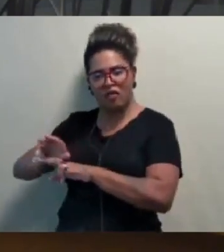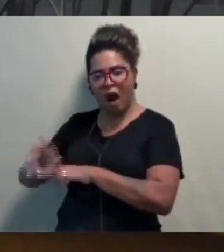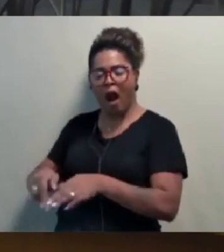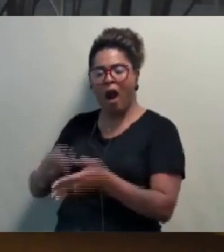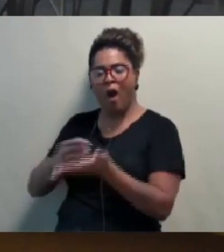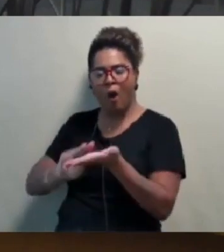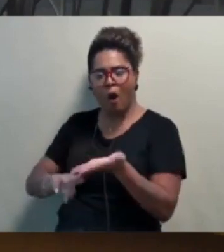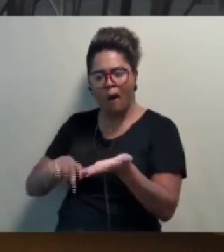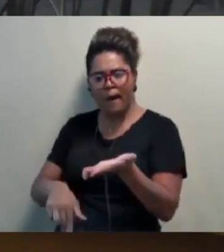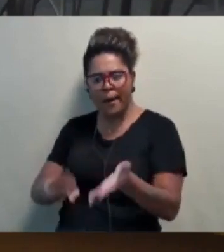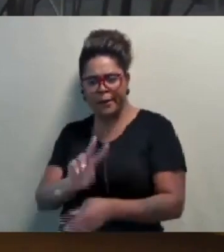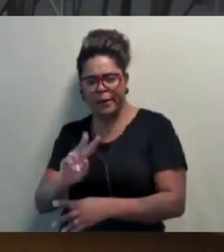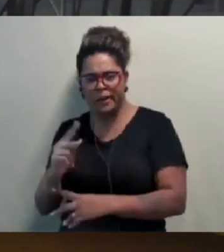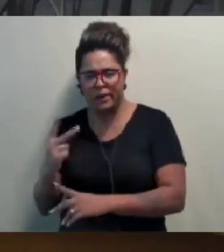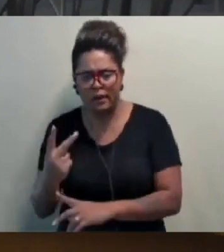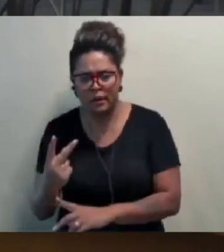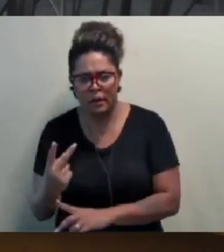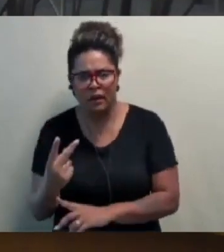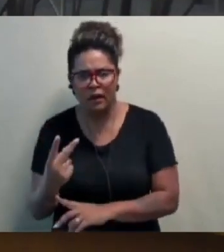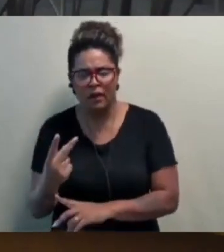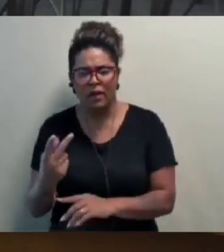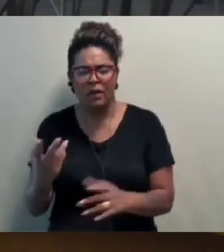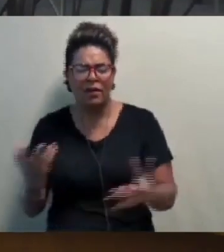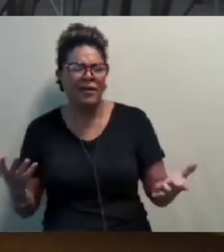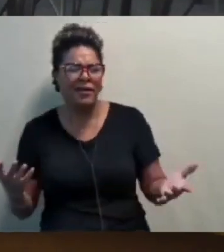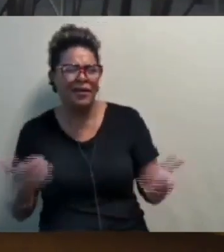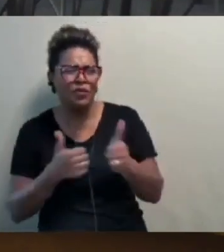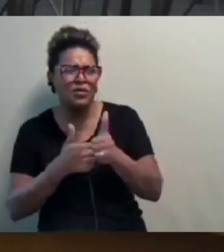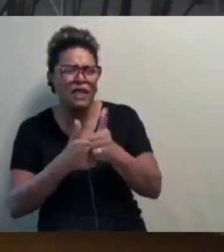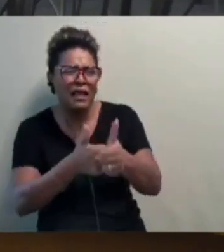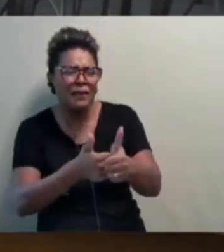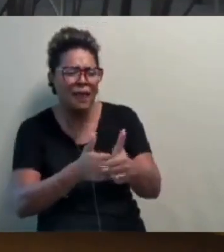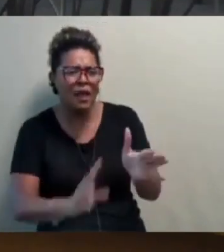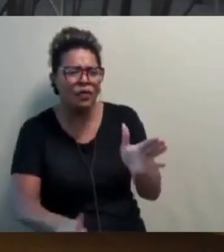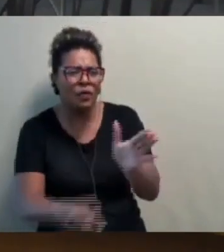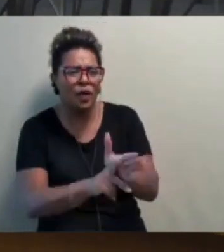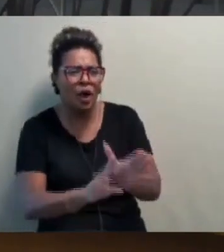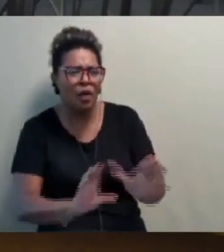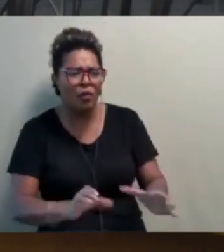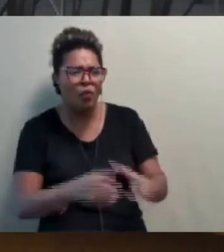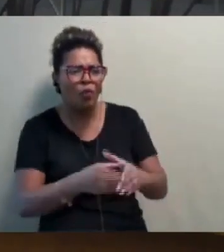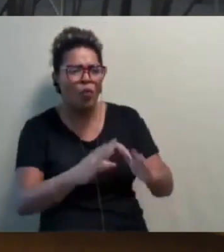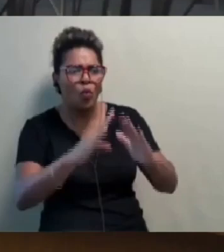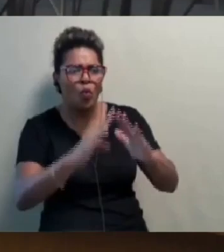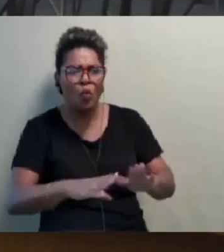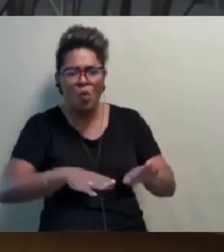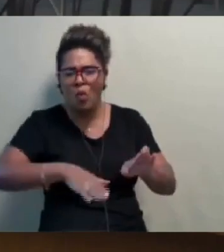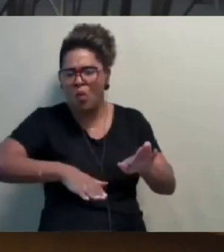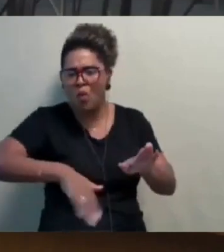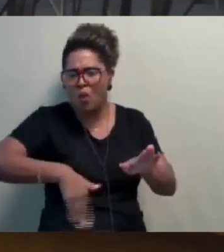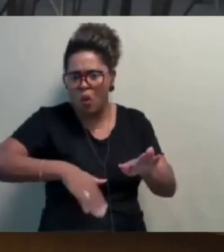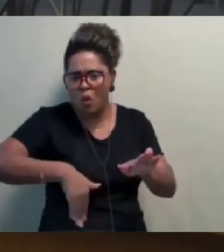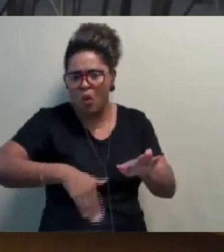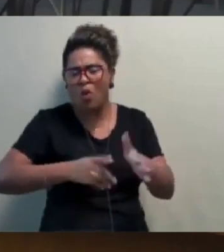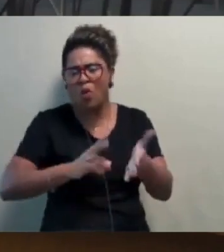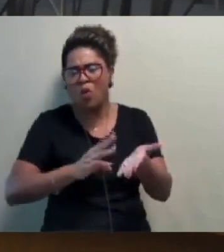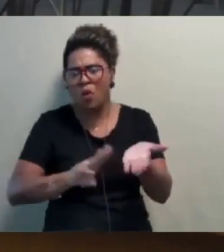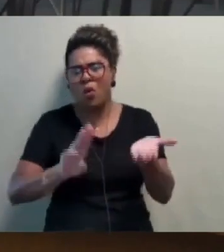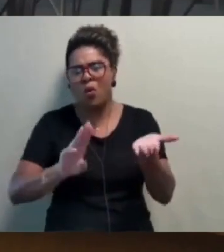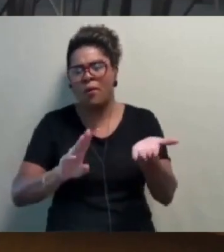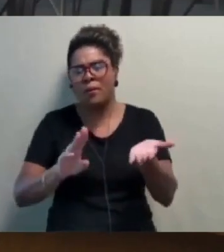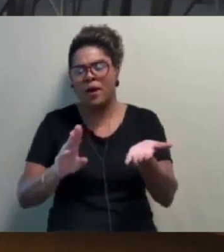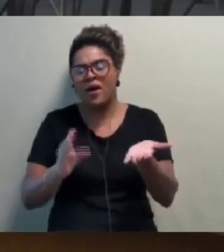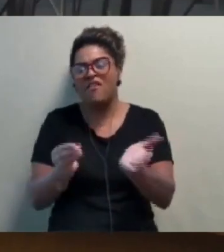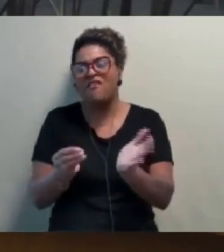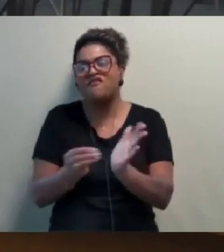e o segmento clubístico fica preocupado porque não tem o alvará, porque o prefeito, acredito,